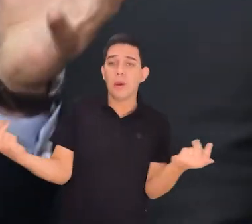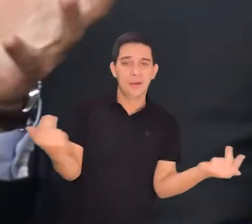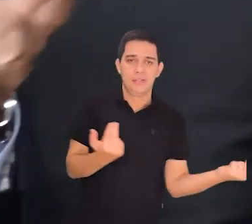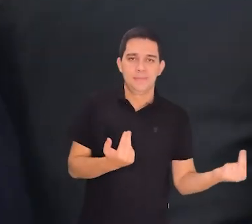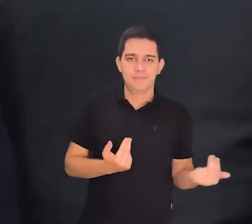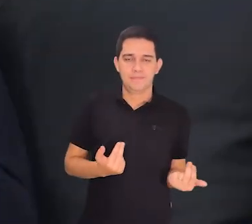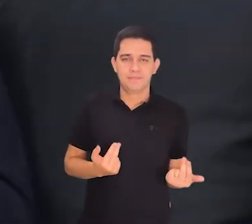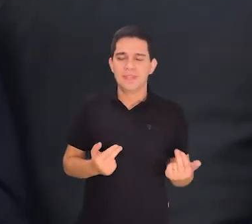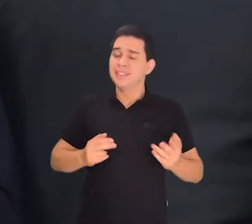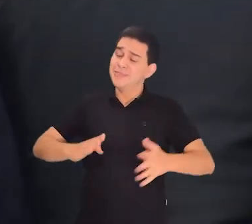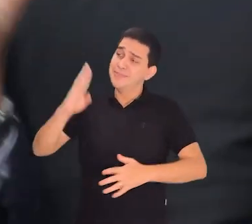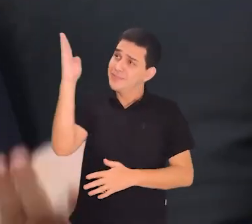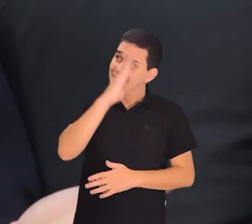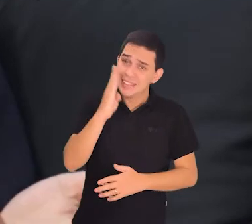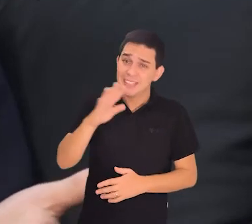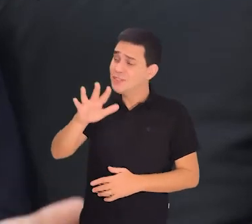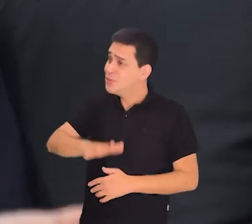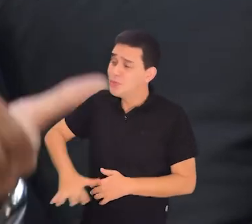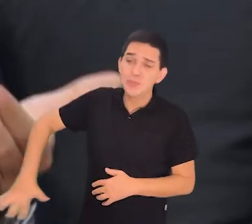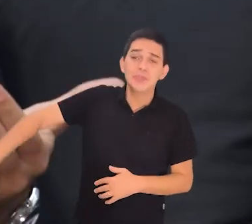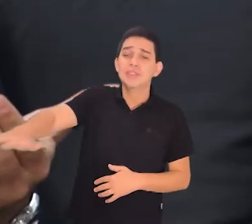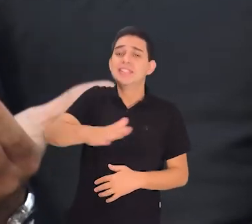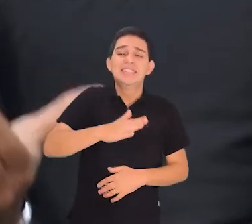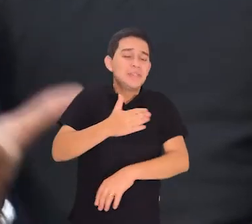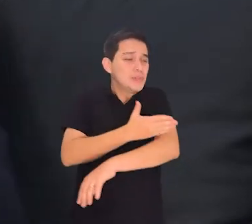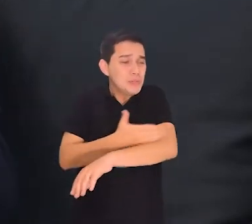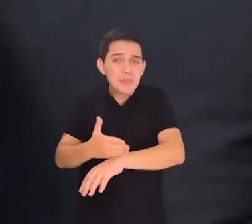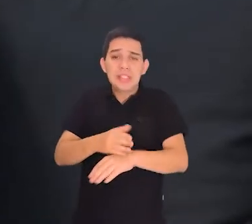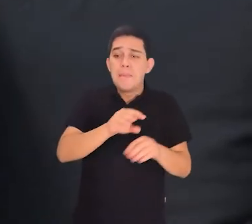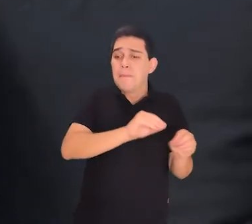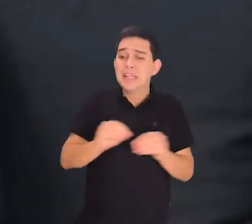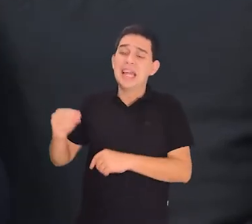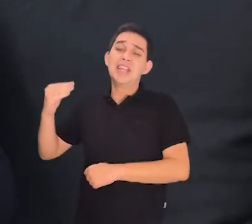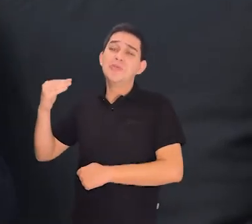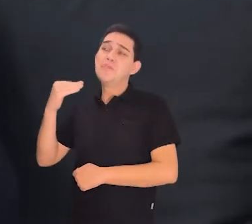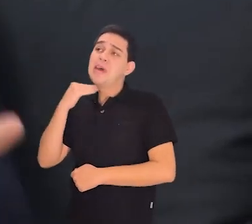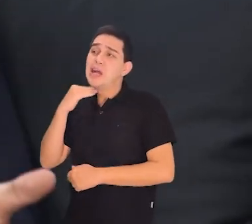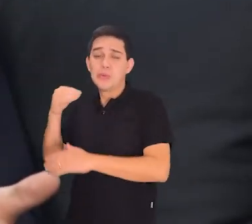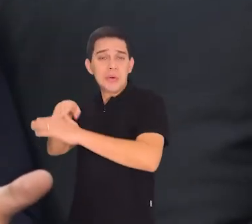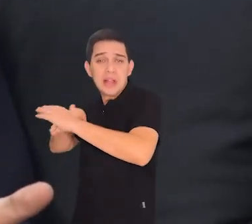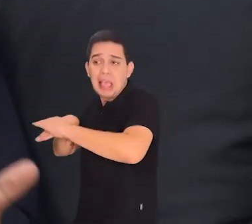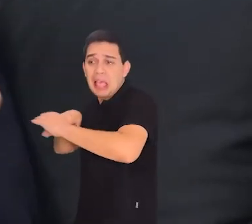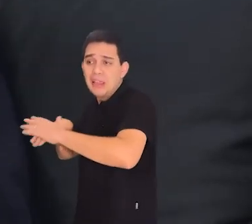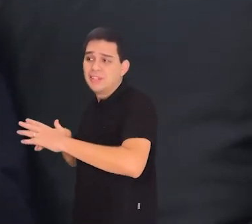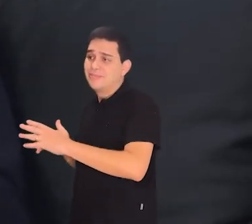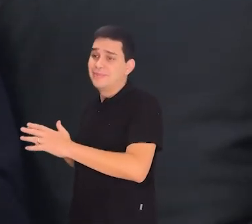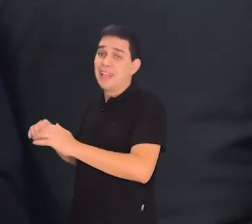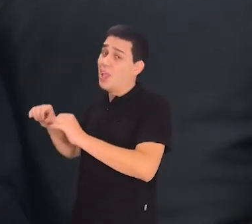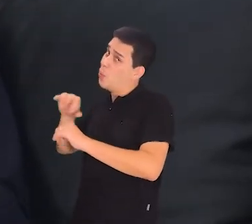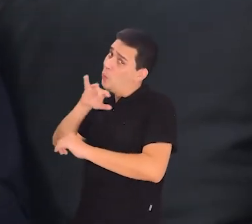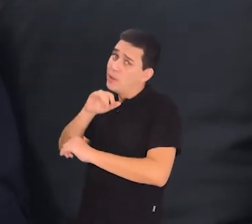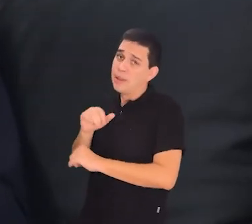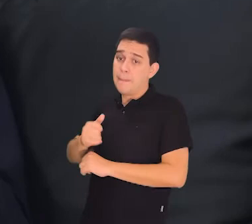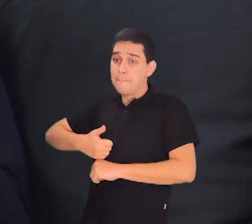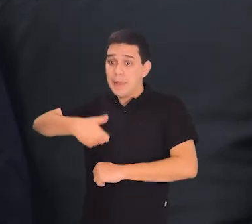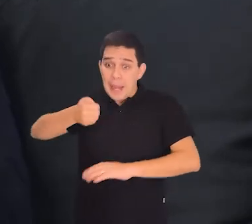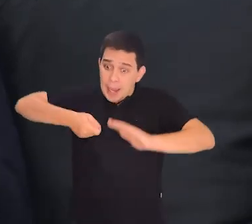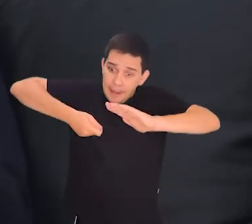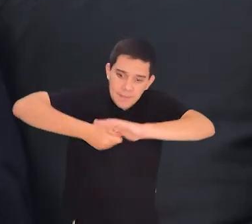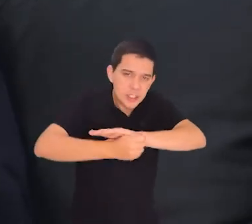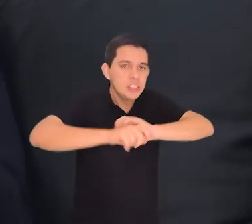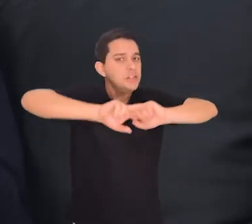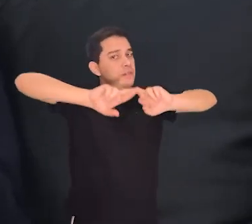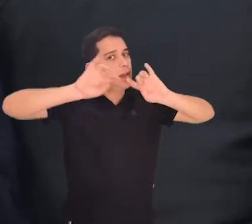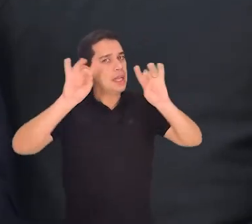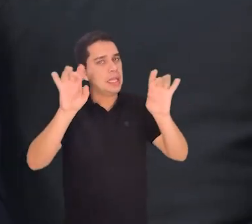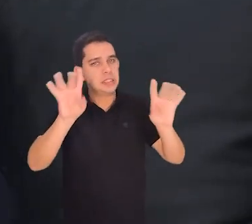todo mundo já conhece, que é muito simples, como por exemplo a poupança, que hoje é um desinvestimento, porque ela rende menos que a inflação. Então, quando a gente começa a